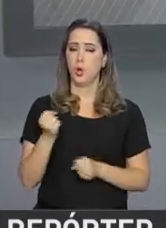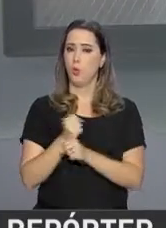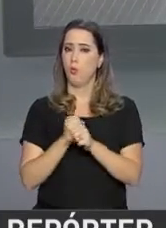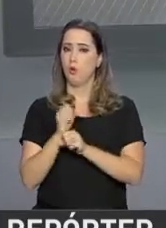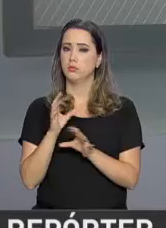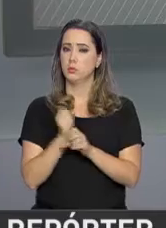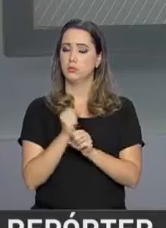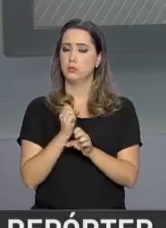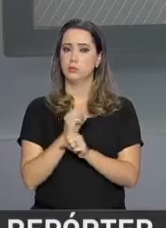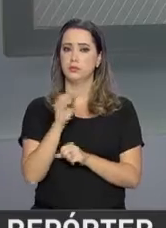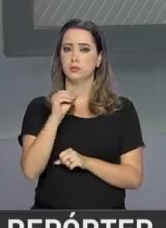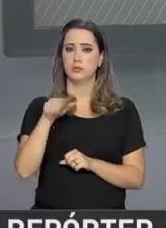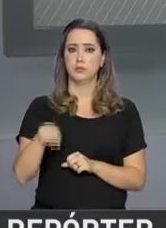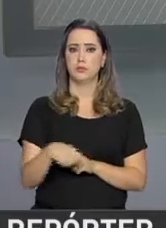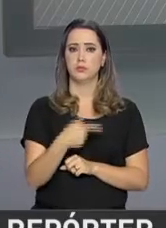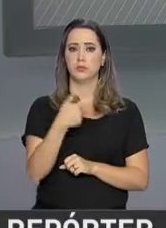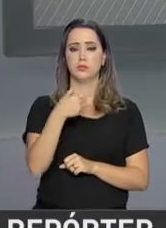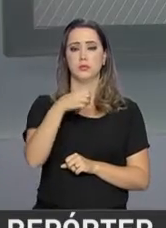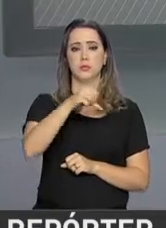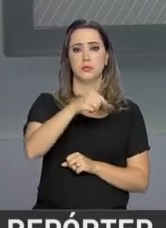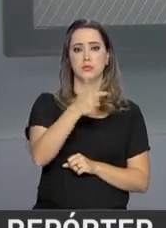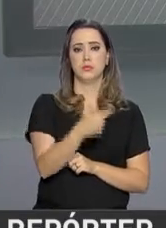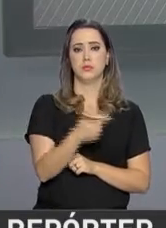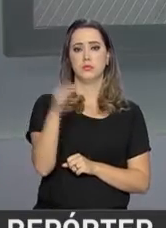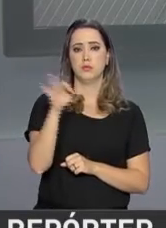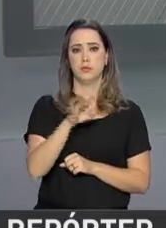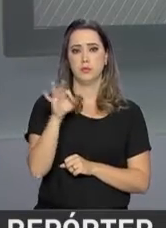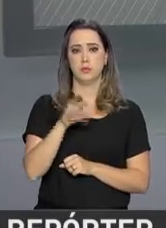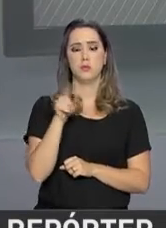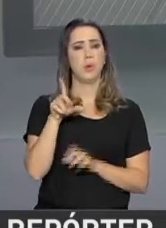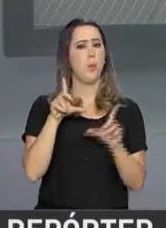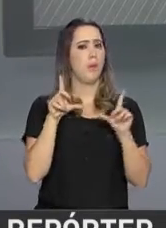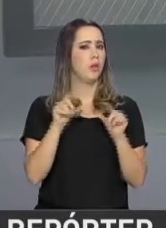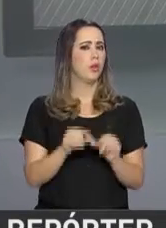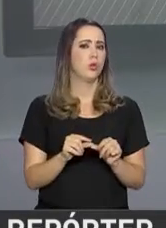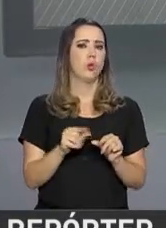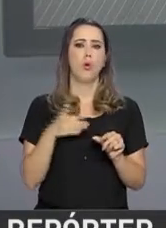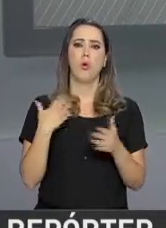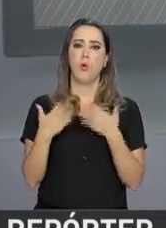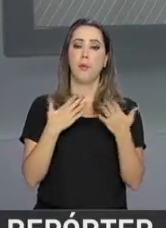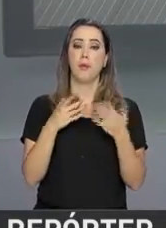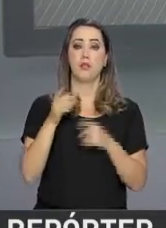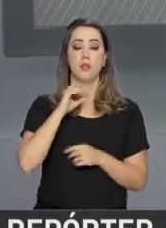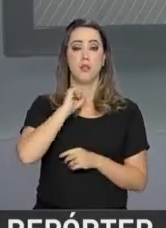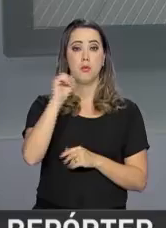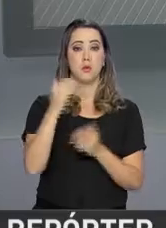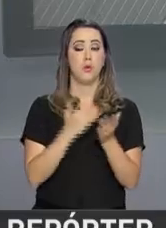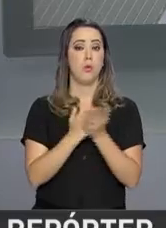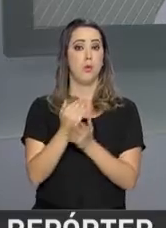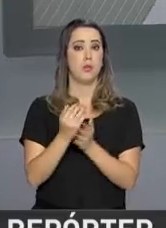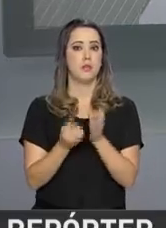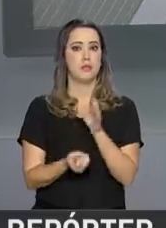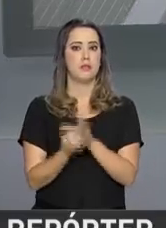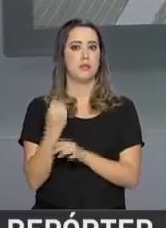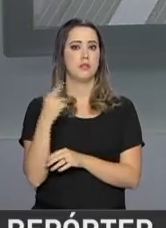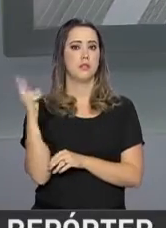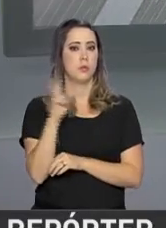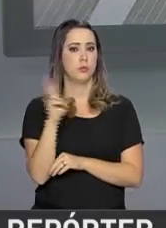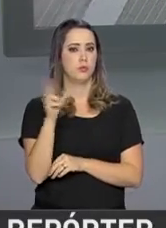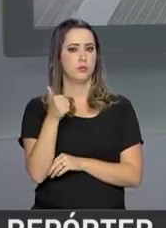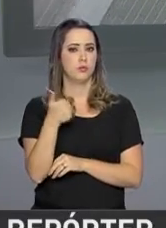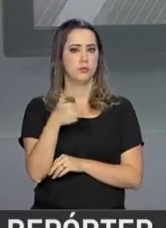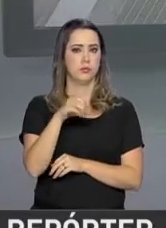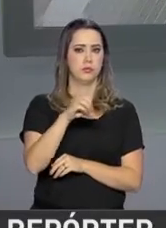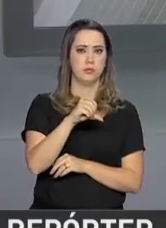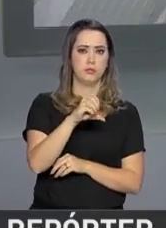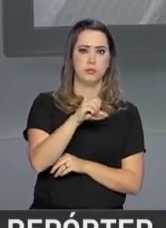ano o acumulado foi de 0,92 por cento é o menor para um mês de abril desde a implantação do plano real em